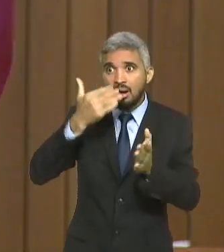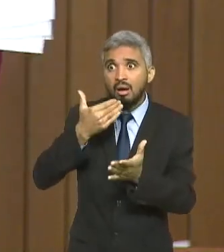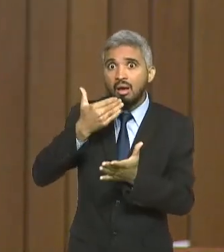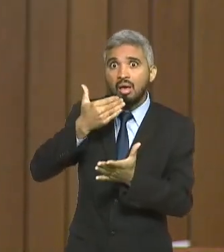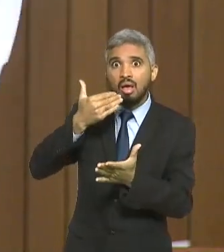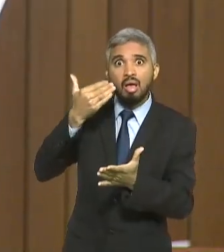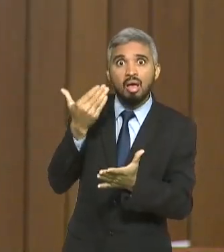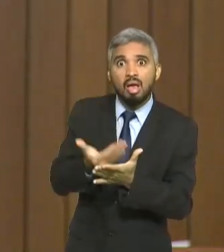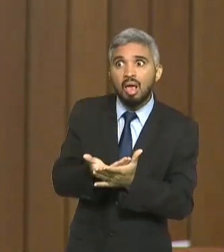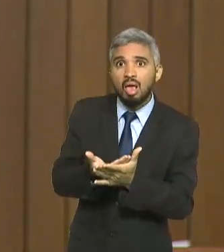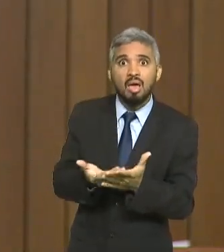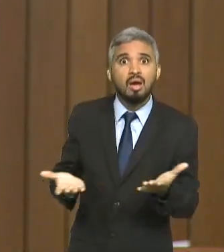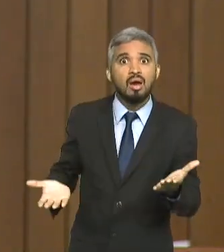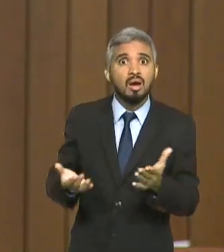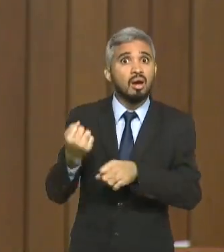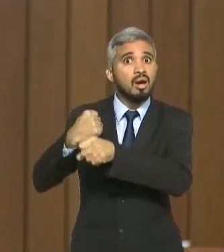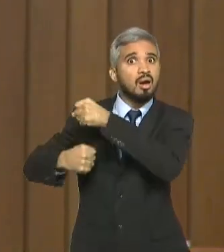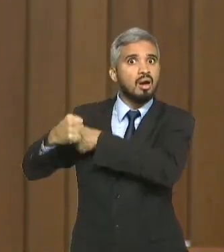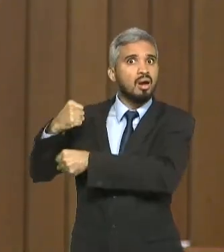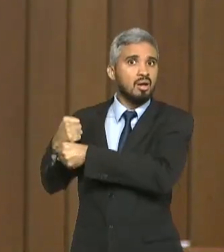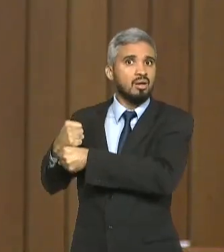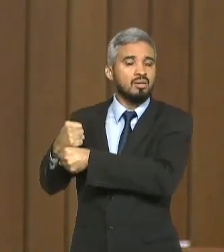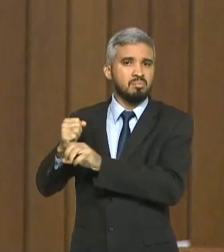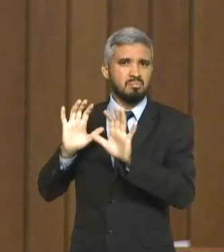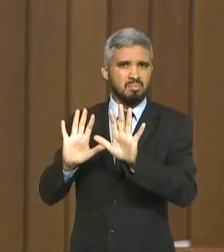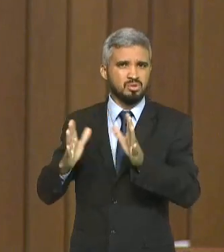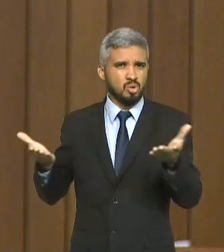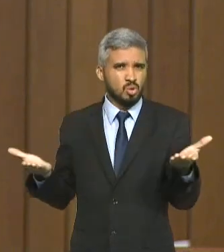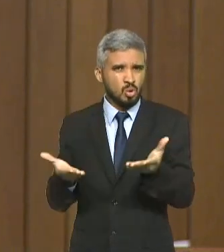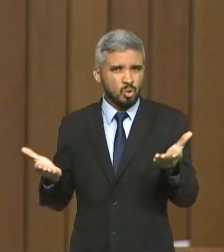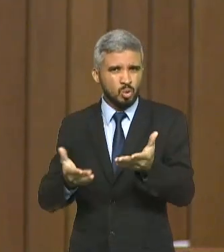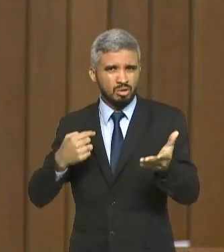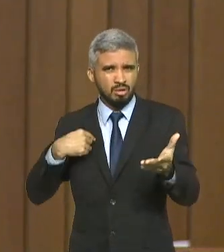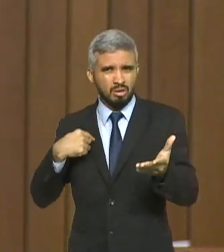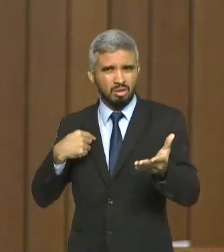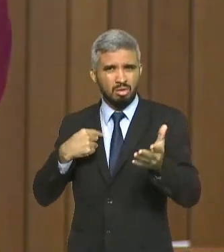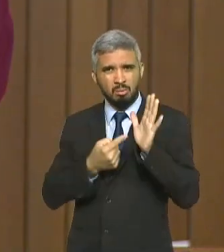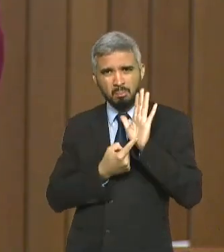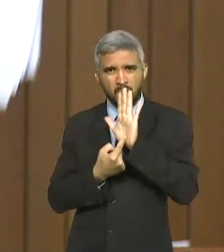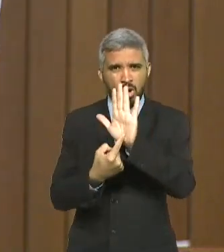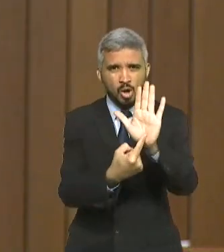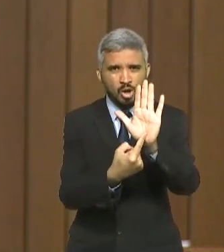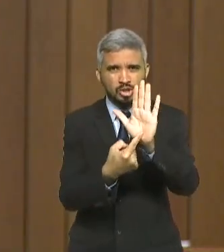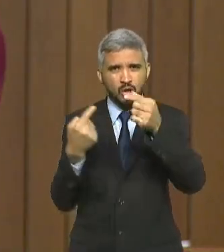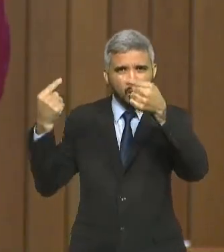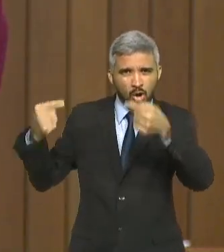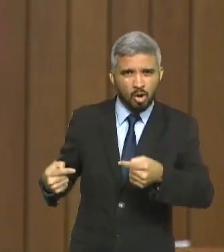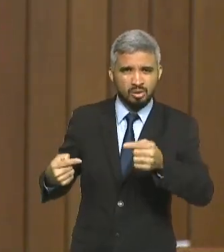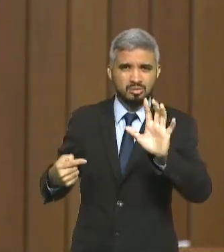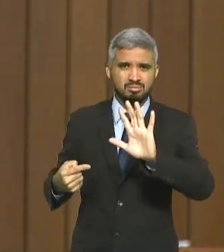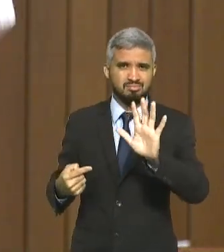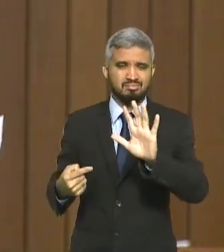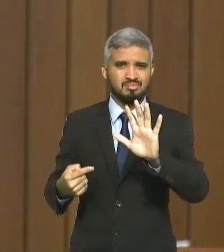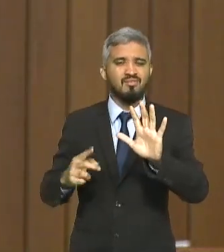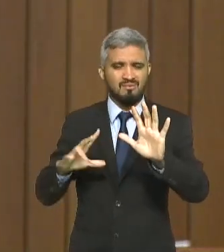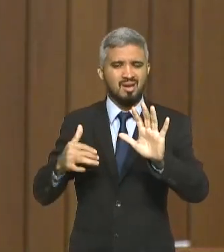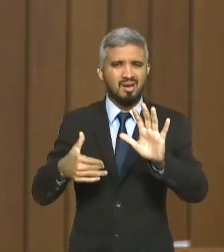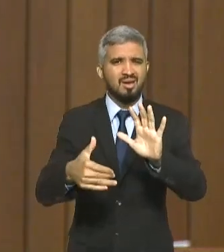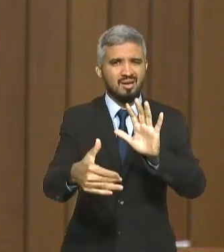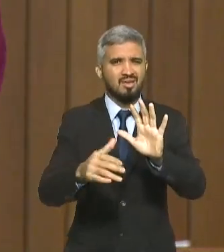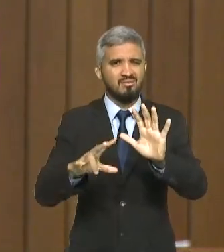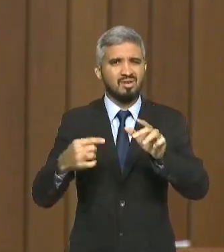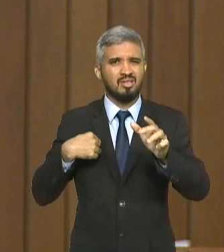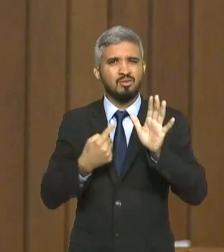ficar perplexo com o que tem aqui. Mas eu não vim à tribuna hoje, esse não é o momento de eu mostrar. Isso não. A gente vai ter uma outra oportunidade,